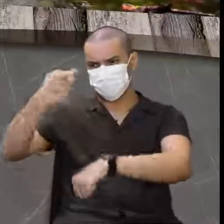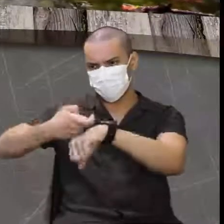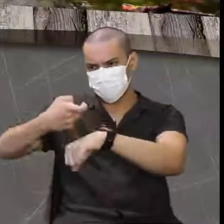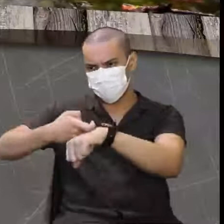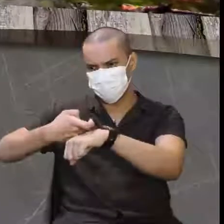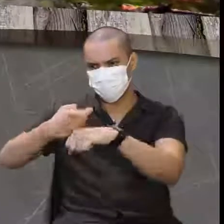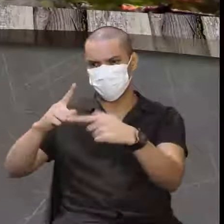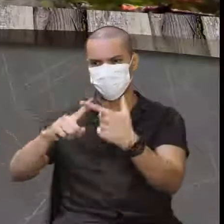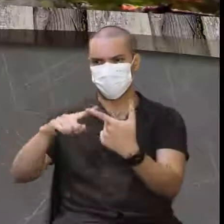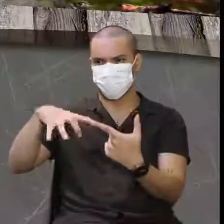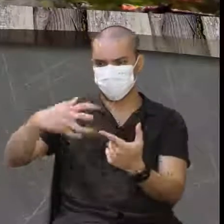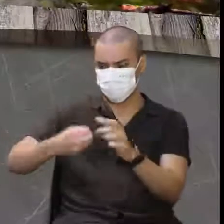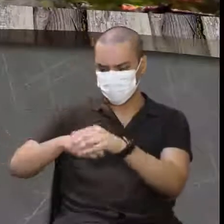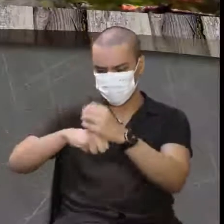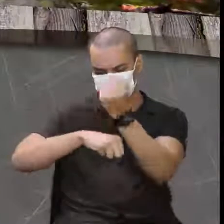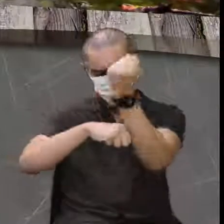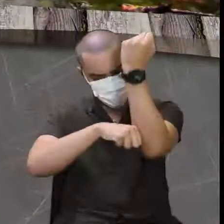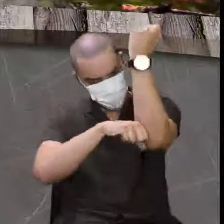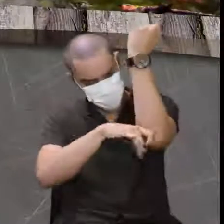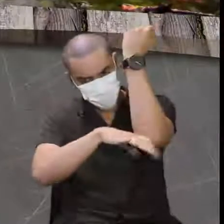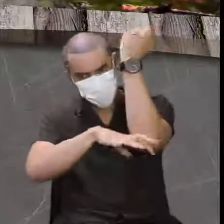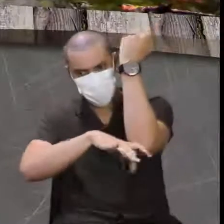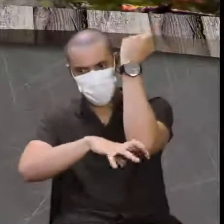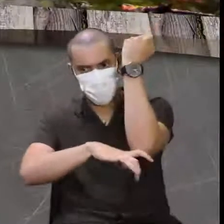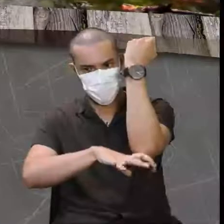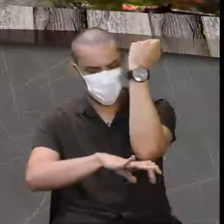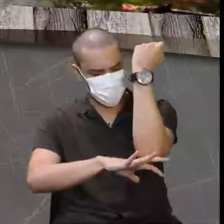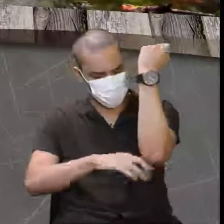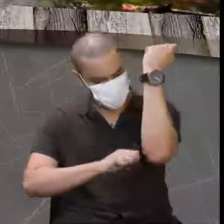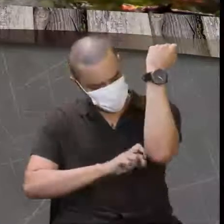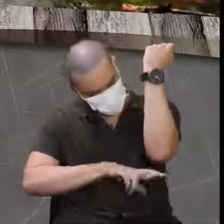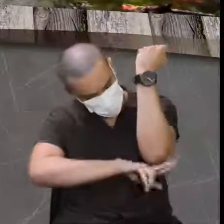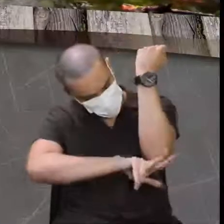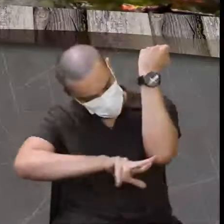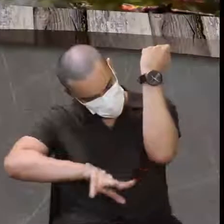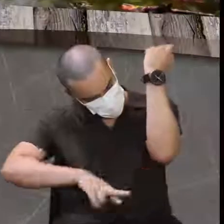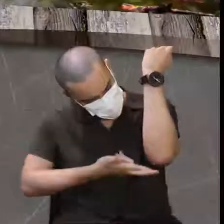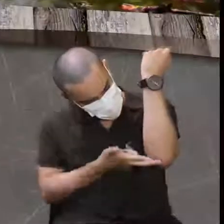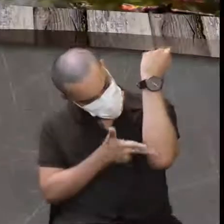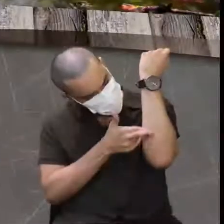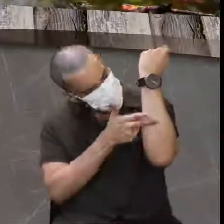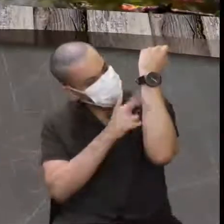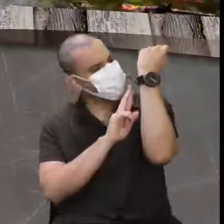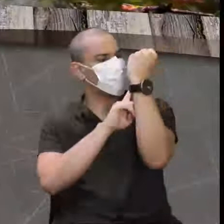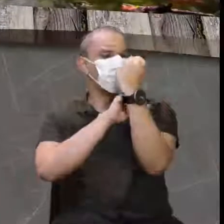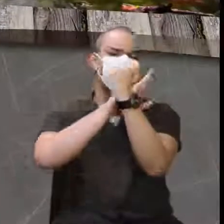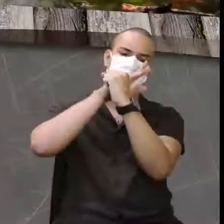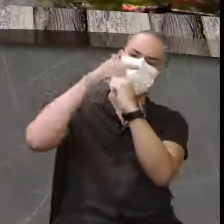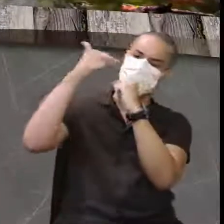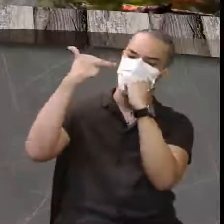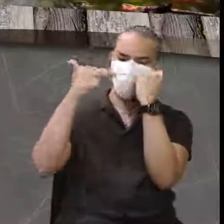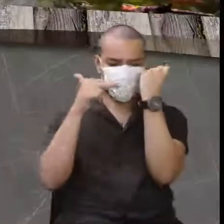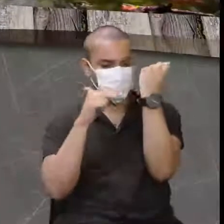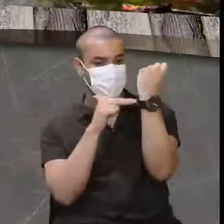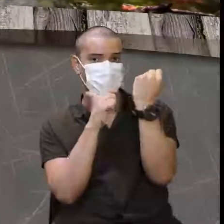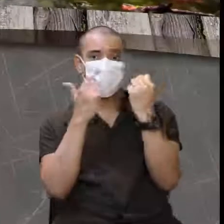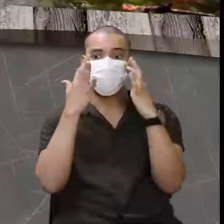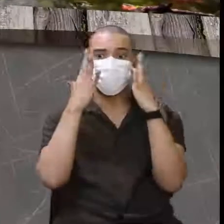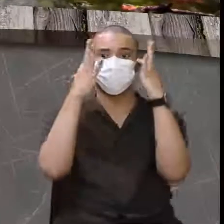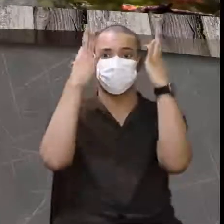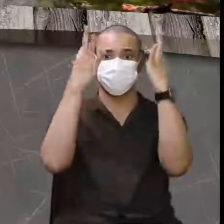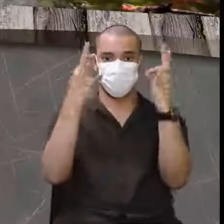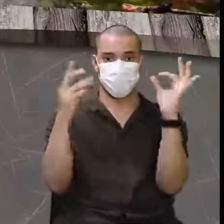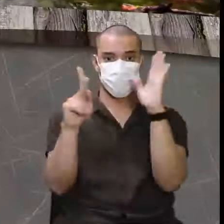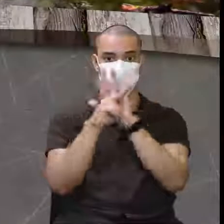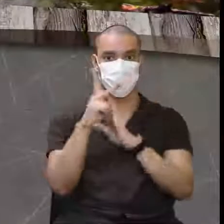da raiz, crescimento da raiz, tem tanta coisa. E ele foi observando, e aquelas que chamou a atenção